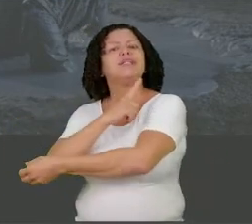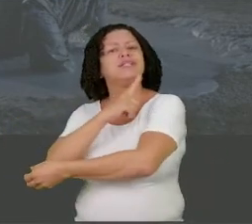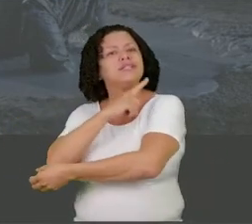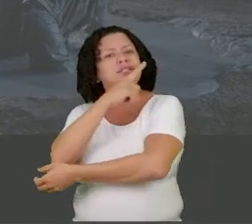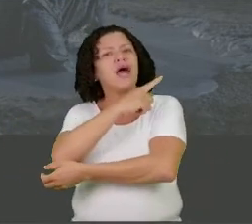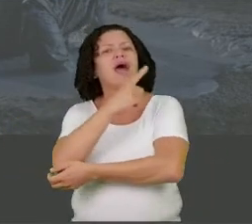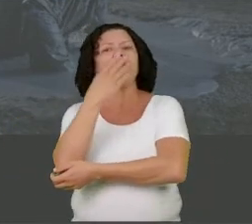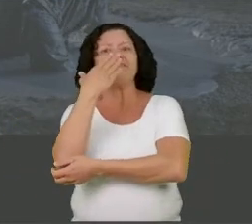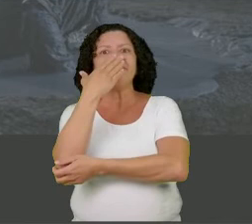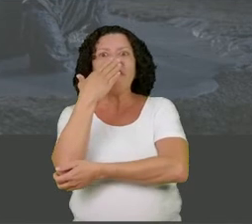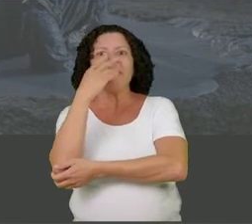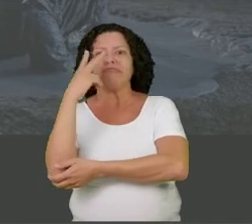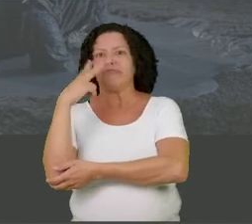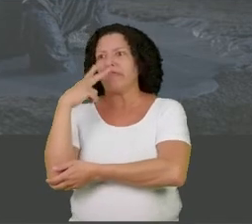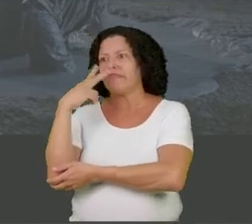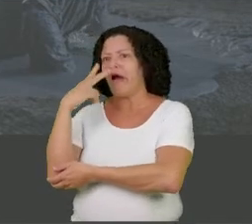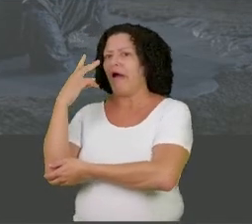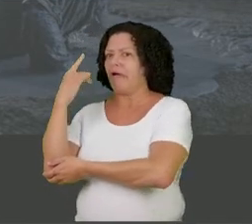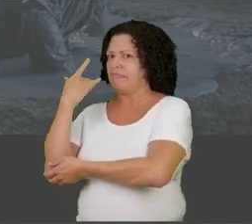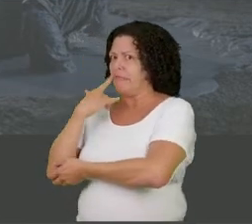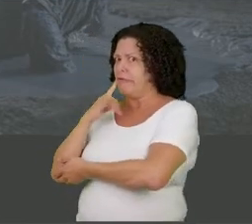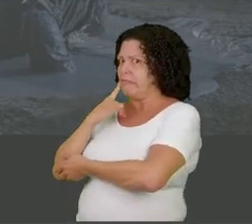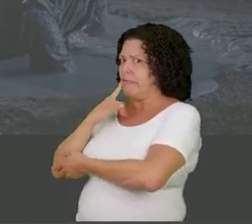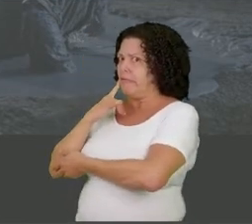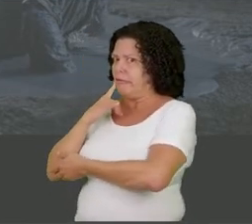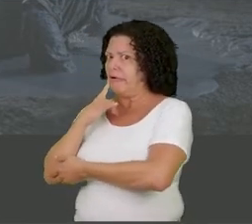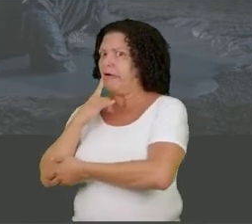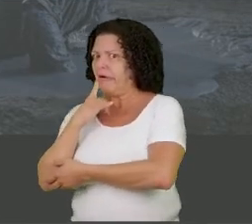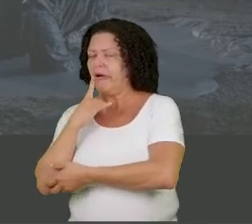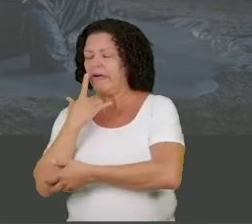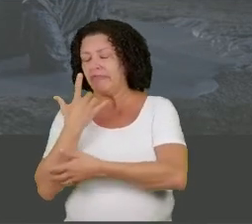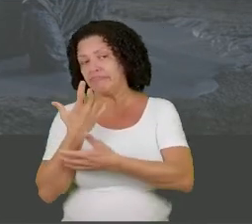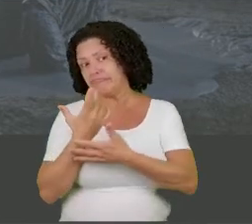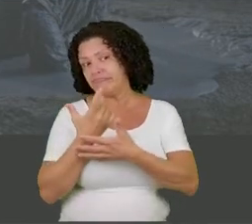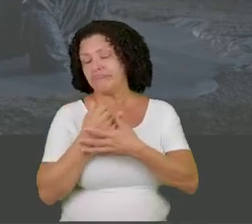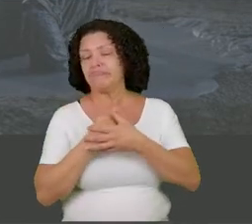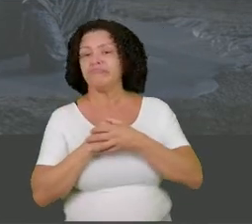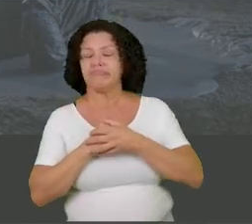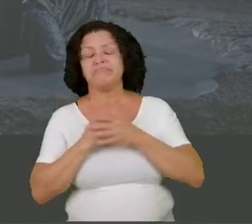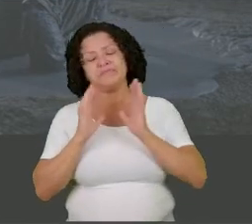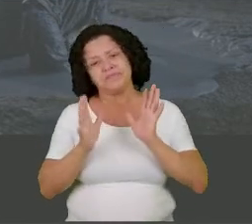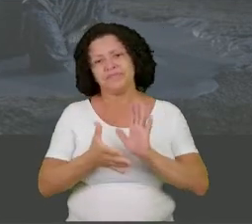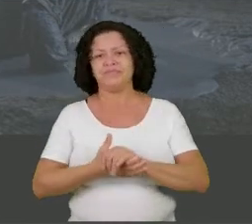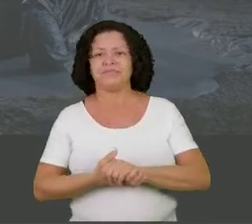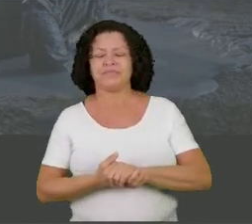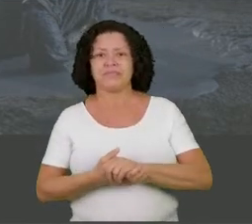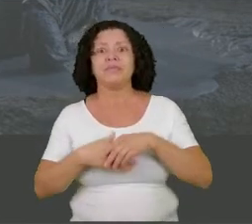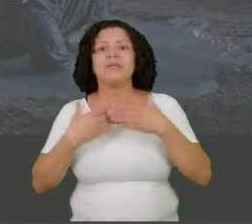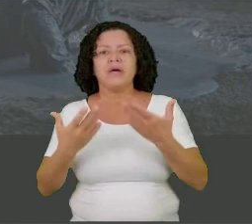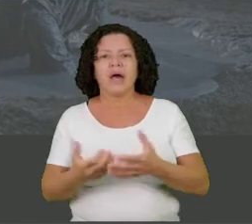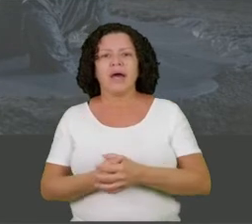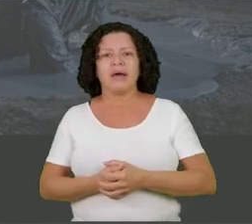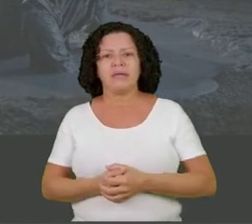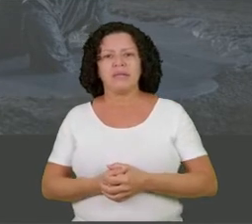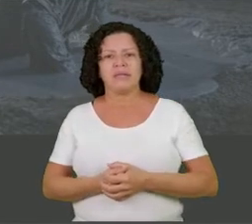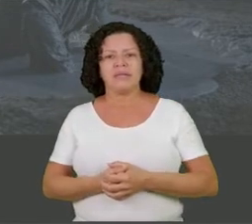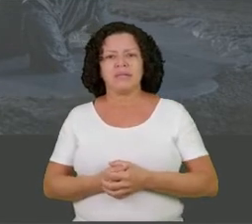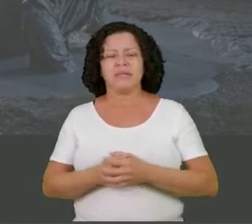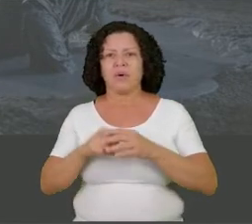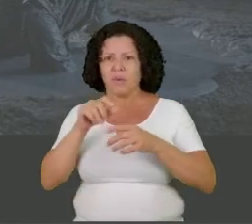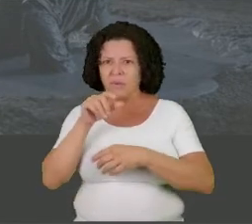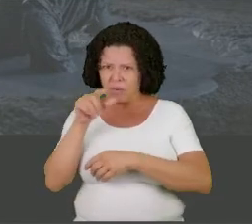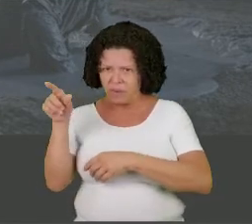alguns vícios, né, que poderiam ter sido descartados, né, uma vida um pouco frívola. Muito